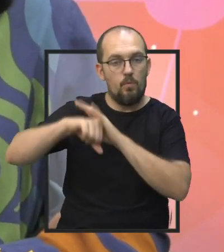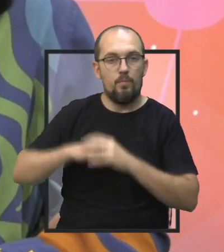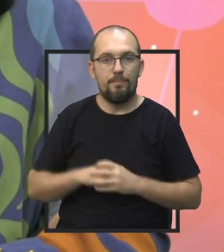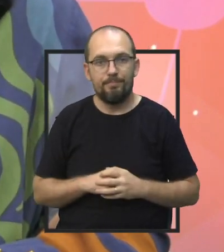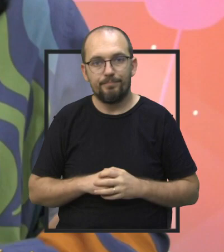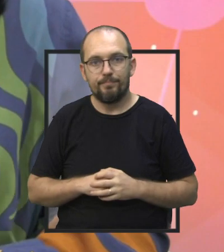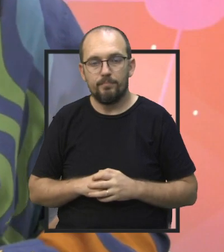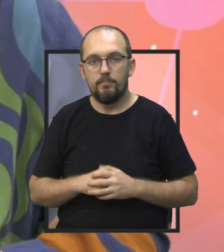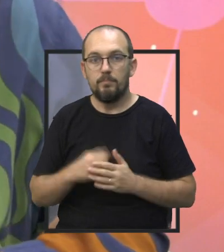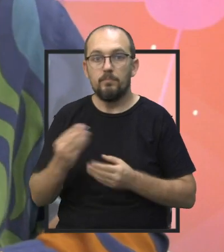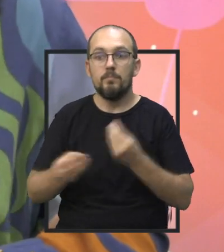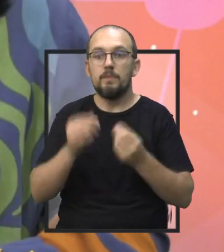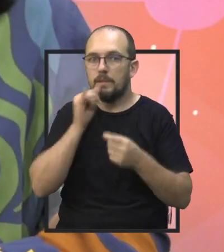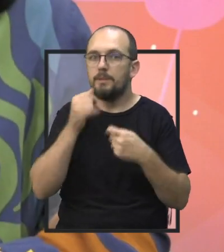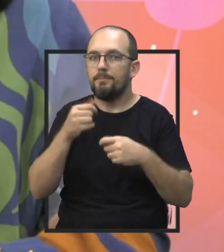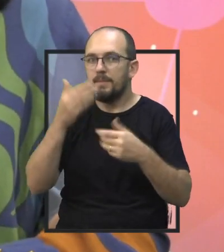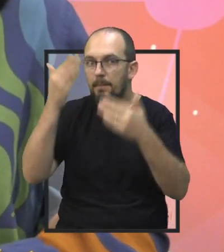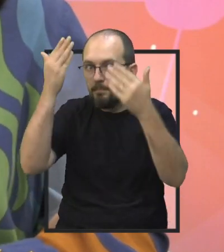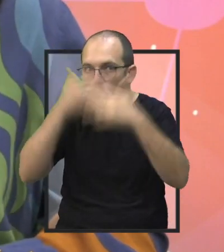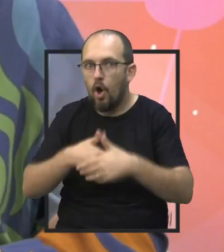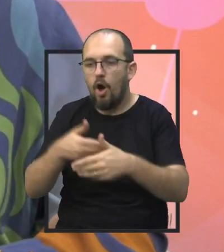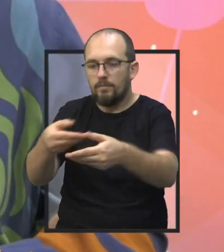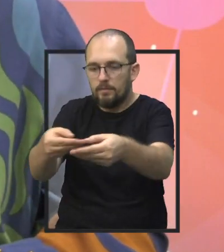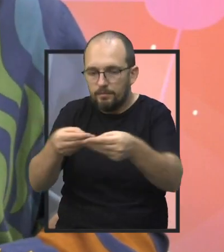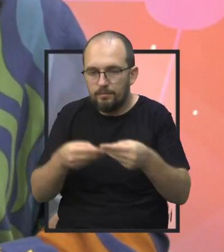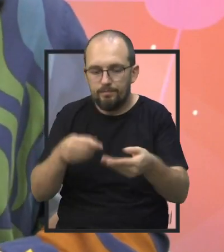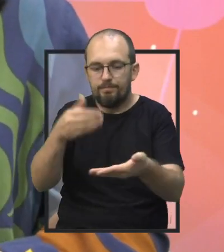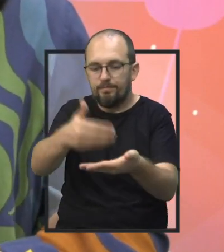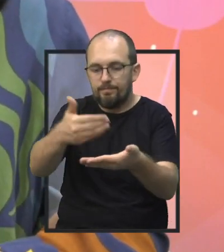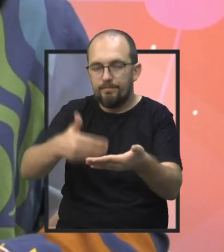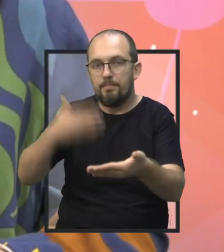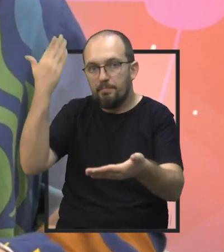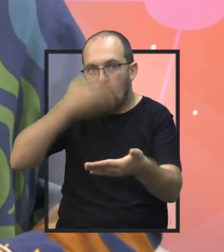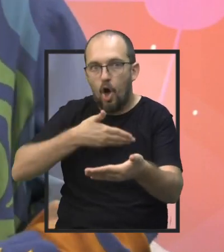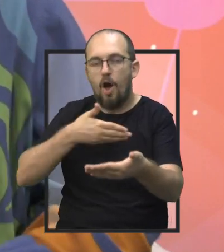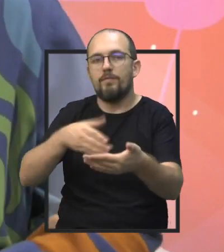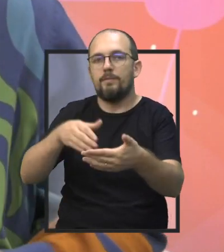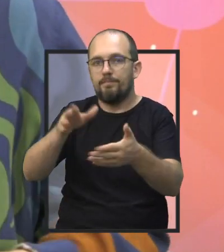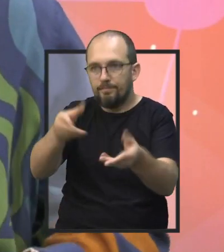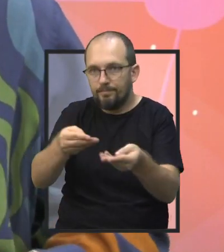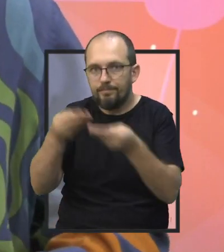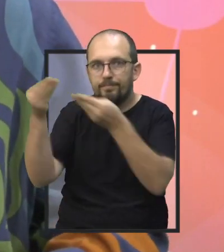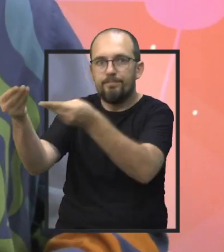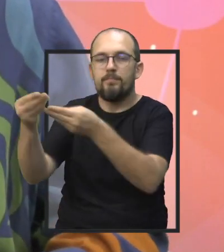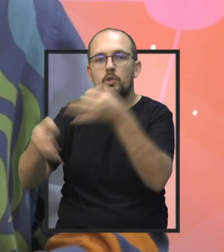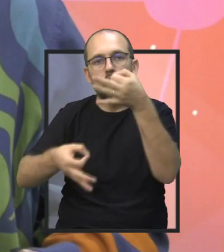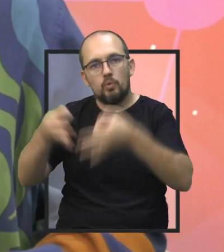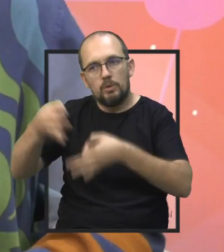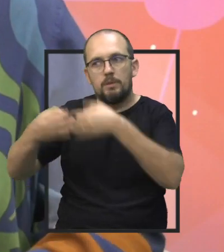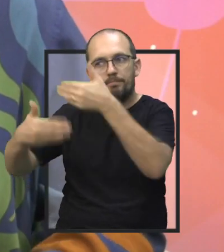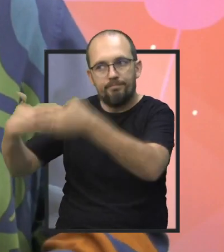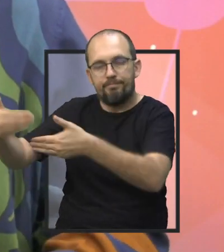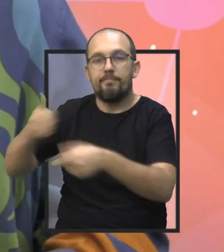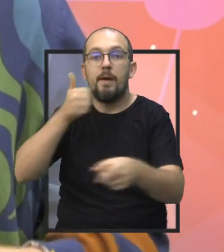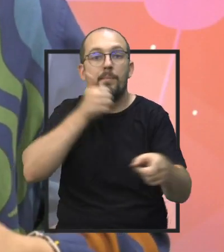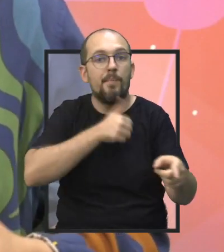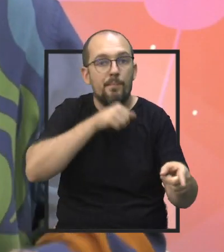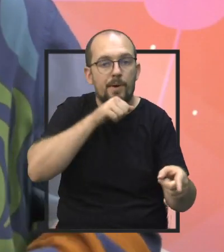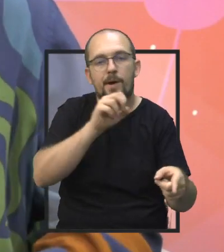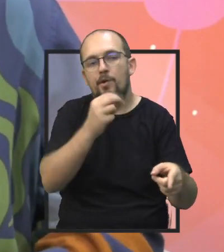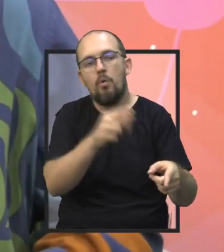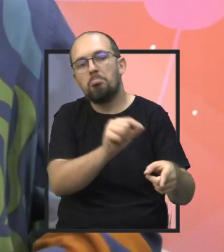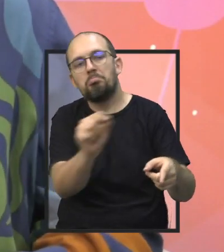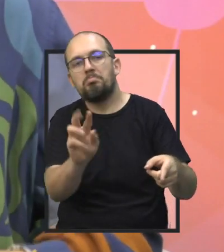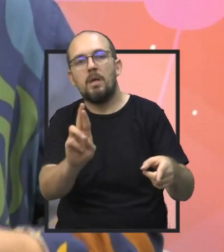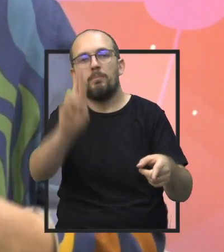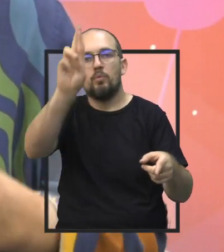de preservar provas, de fomentar essas provas, a continuidade desse processo, que a mãe, né, ou